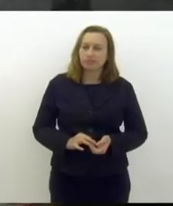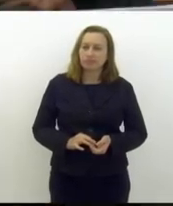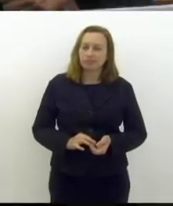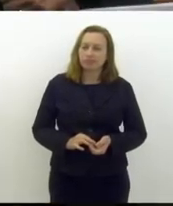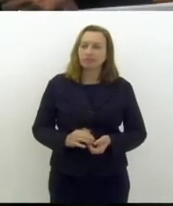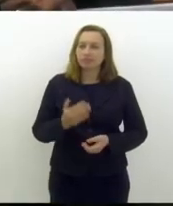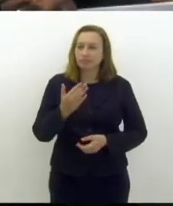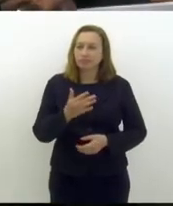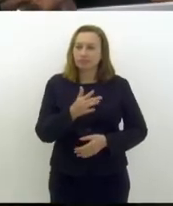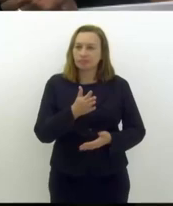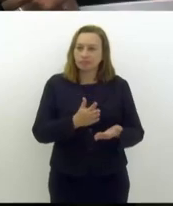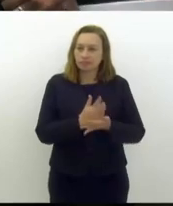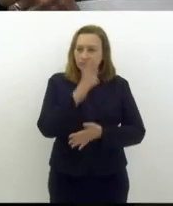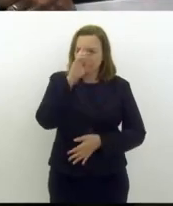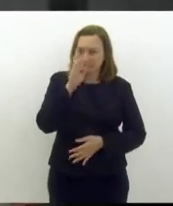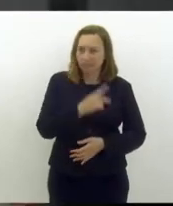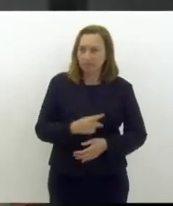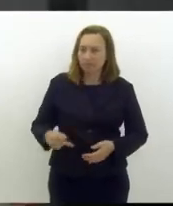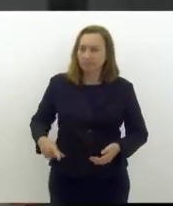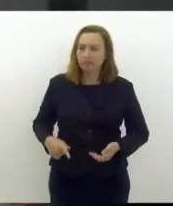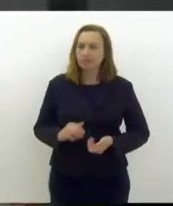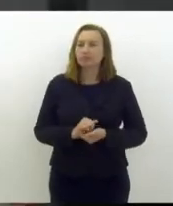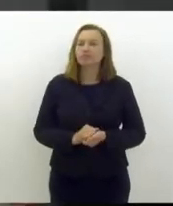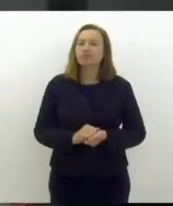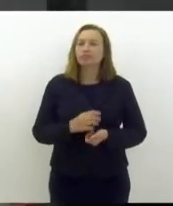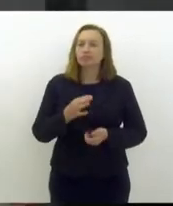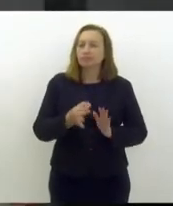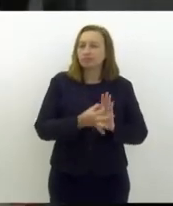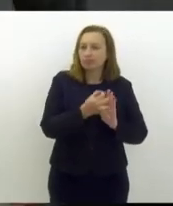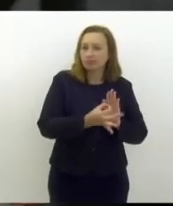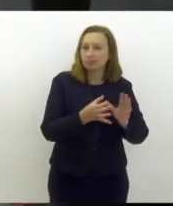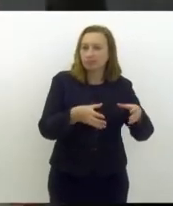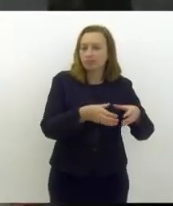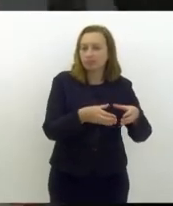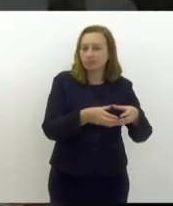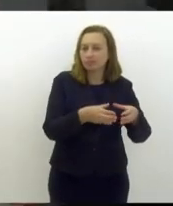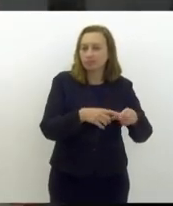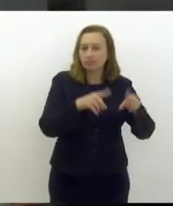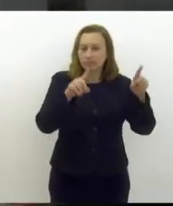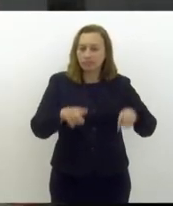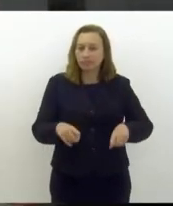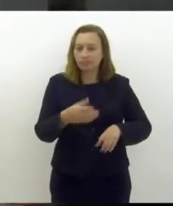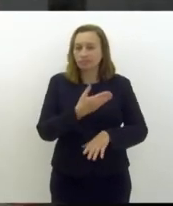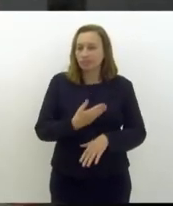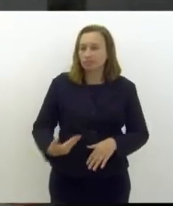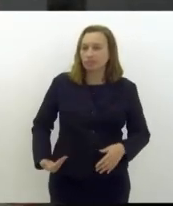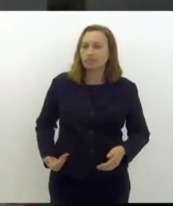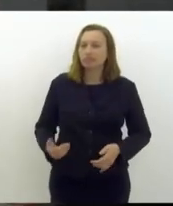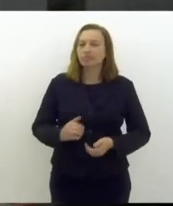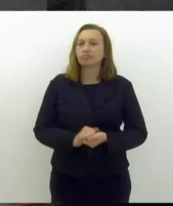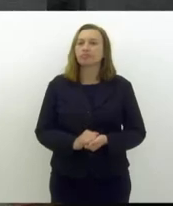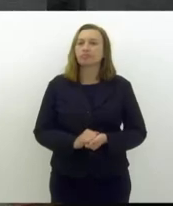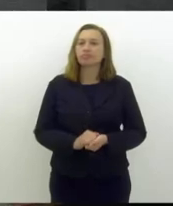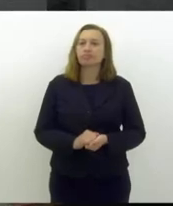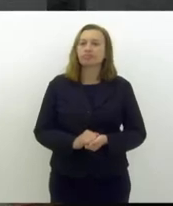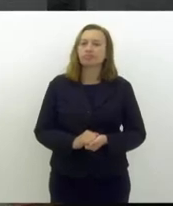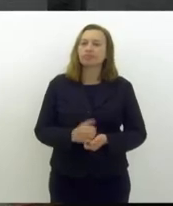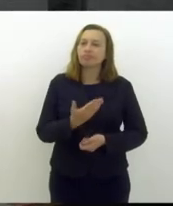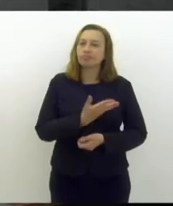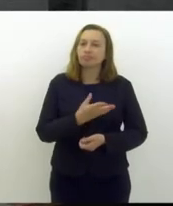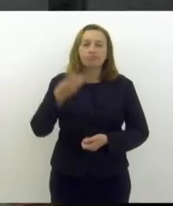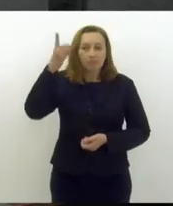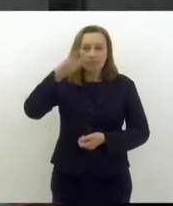parecia favorável Presidente para emitir parecer pela comissão de servidores públicos nossa querida amiga